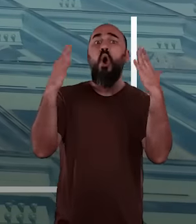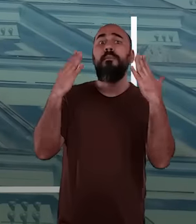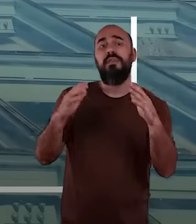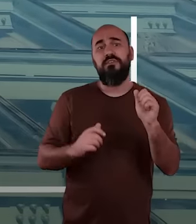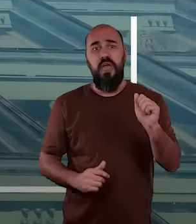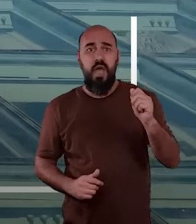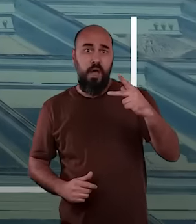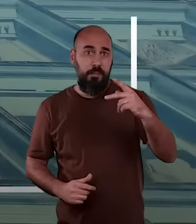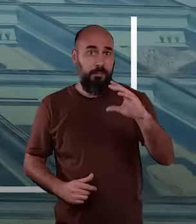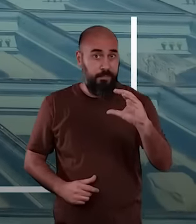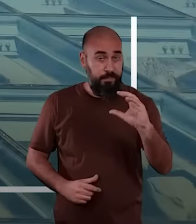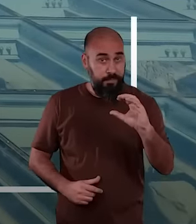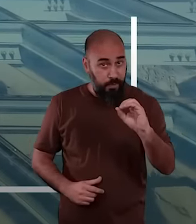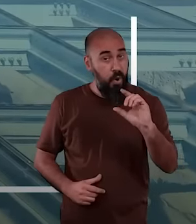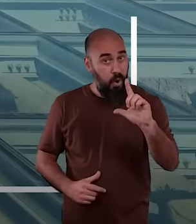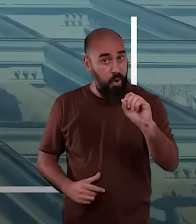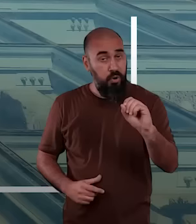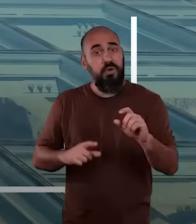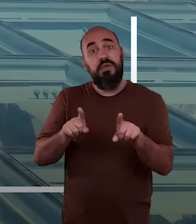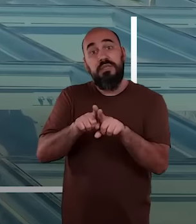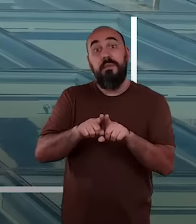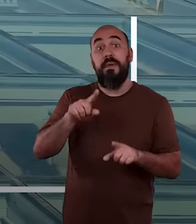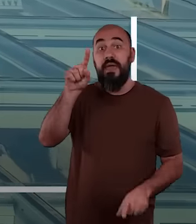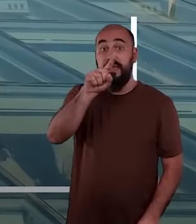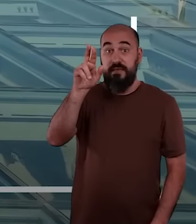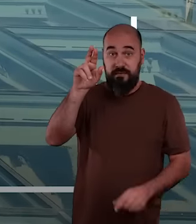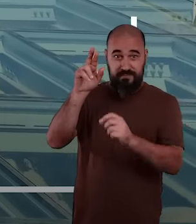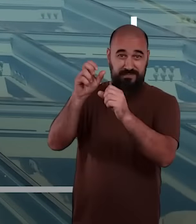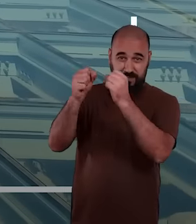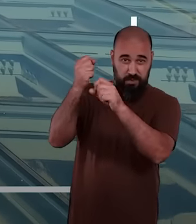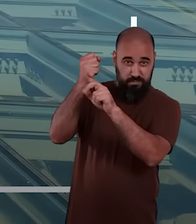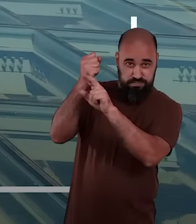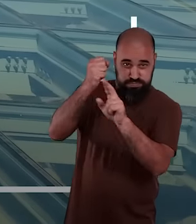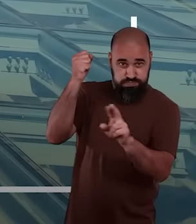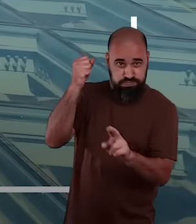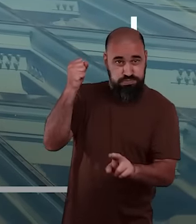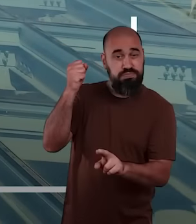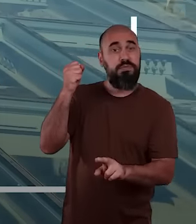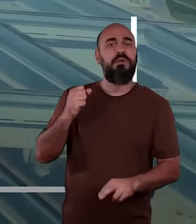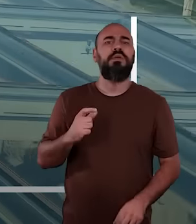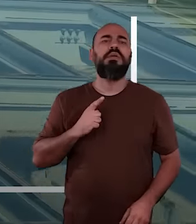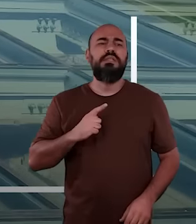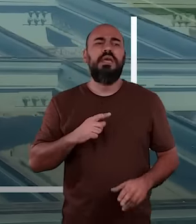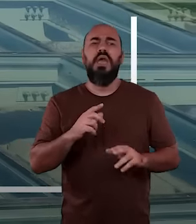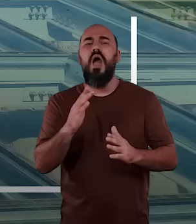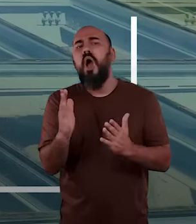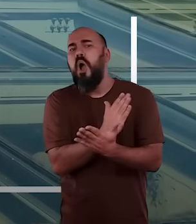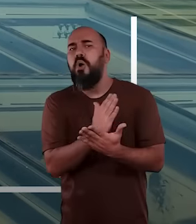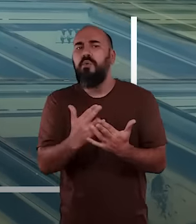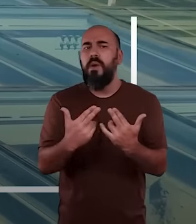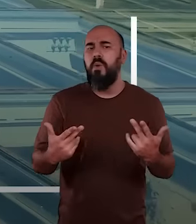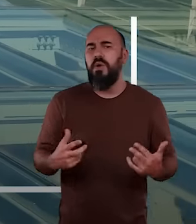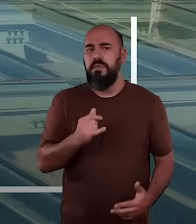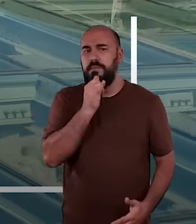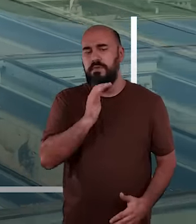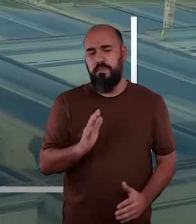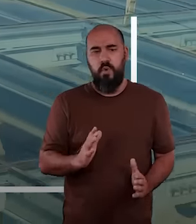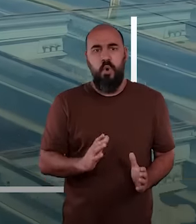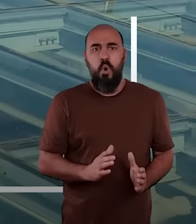homenagem tanto a Apolo quanto a Zeus. A liturgia exata desses cultos nós não temos, mas temos algumas coisas significativas, como por